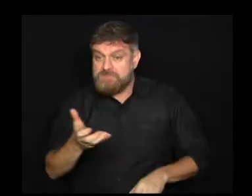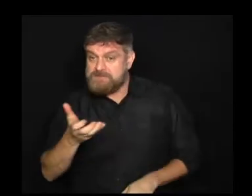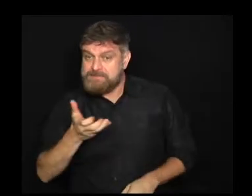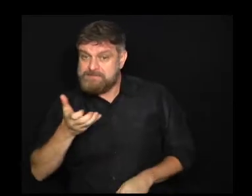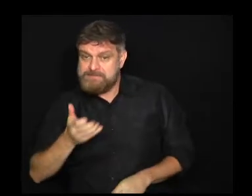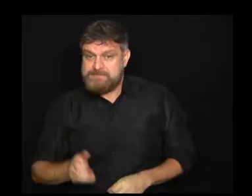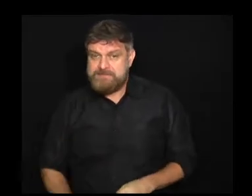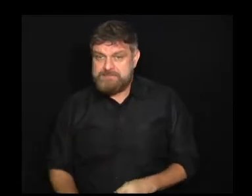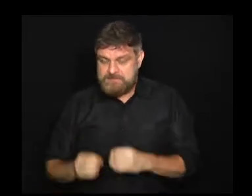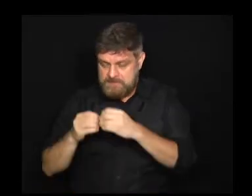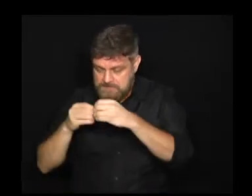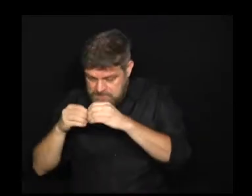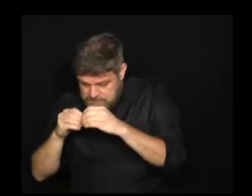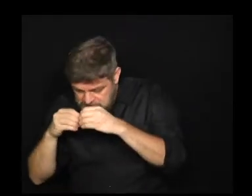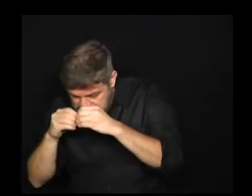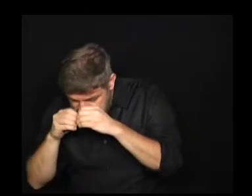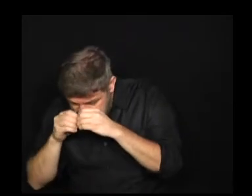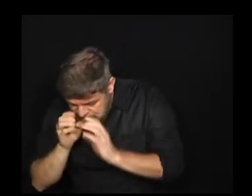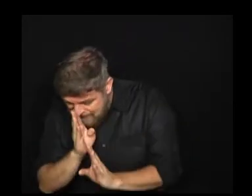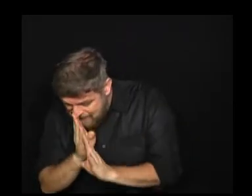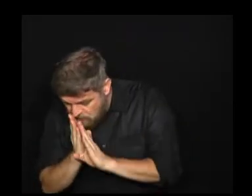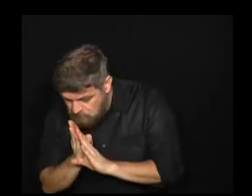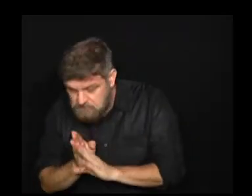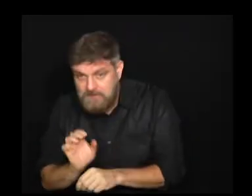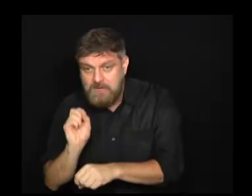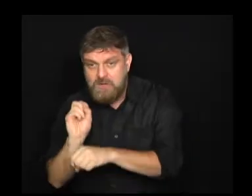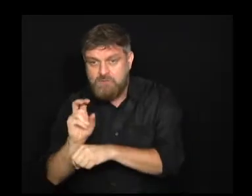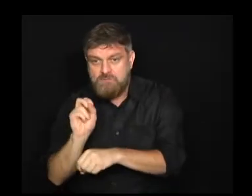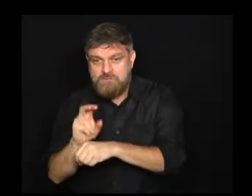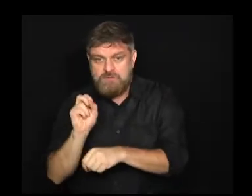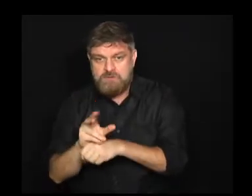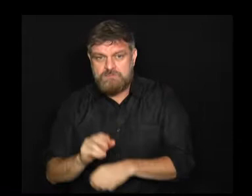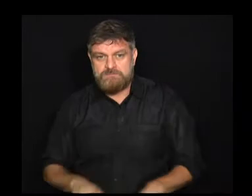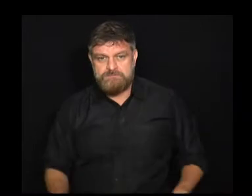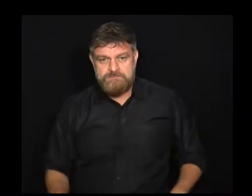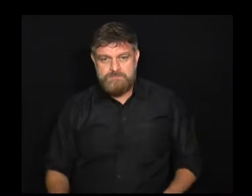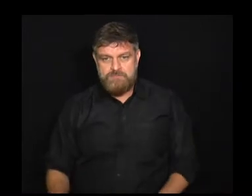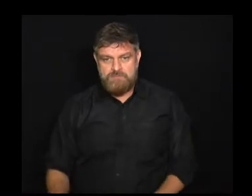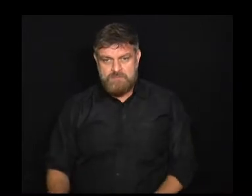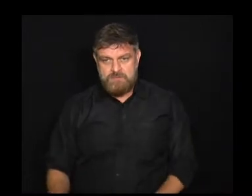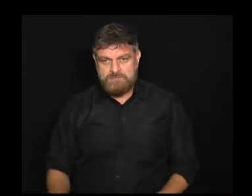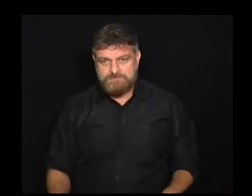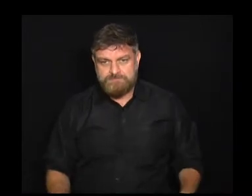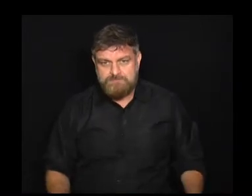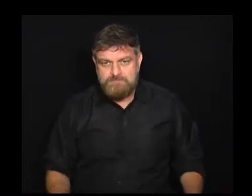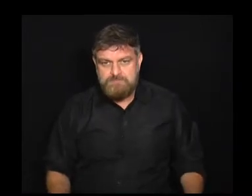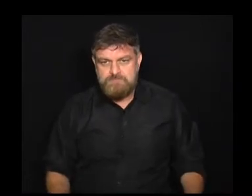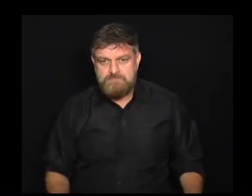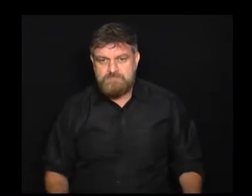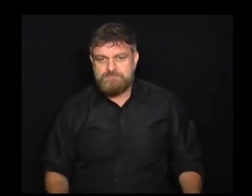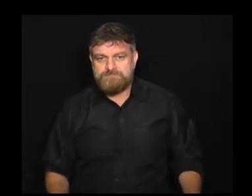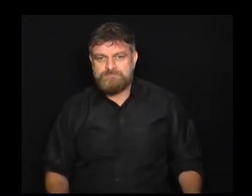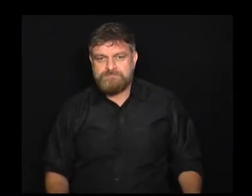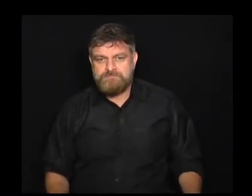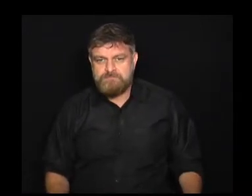fazer exames contra ele, tá? Isso aqui é o que eu te falei que eu falei que são os dados antigos, mas